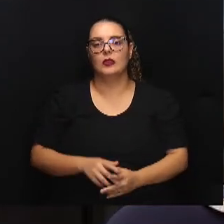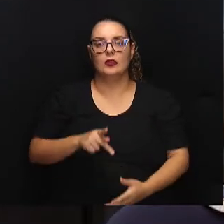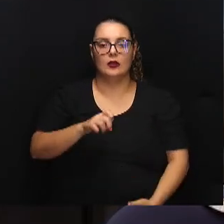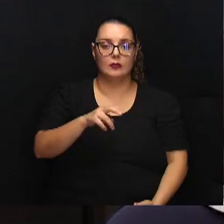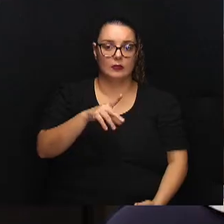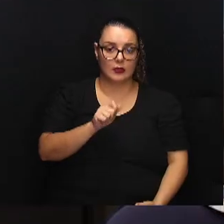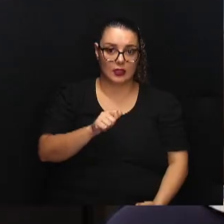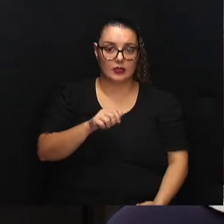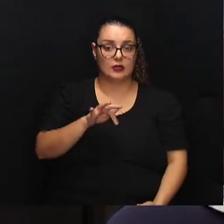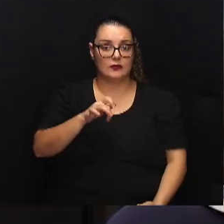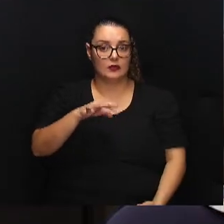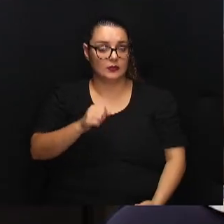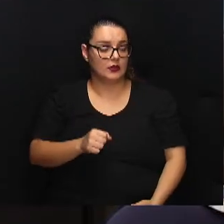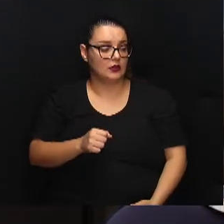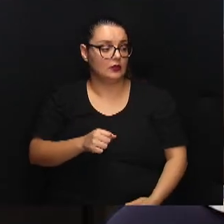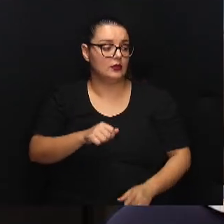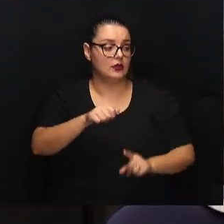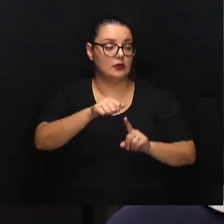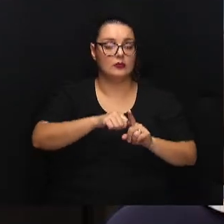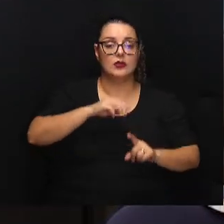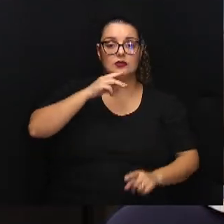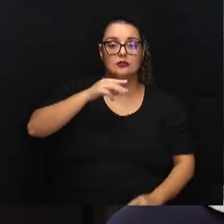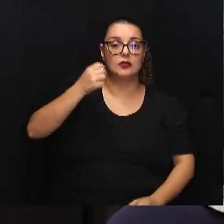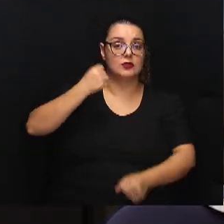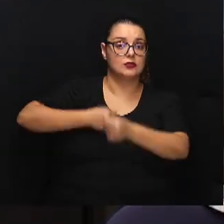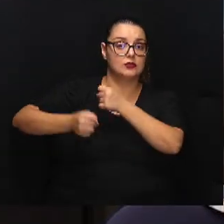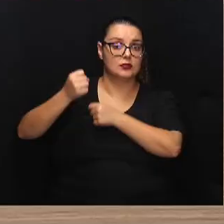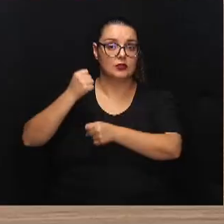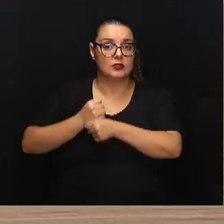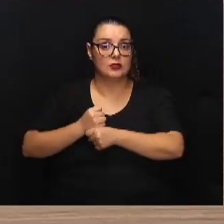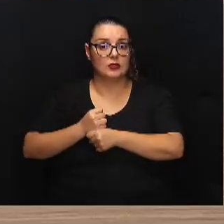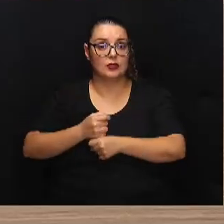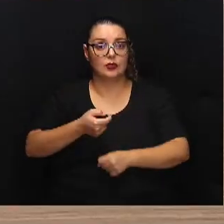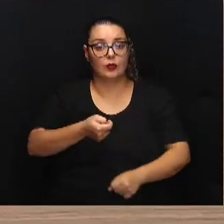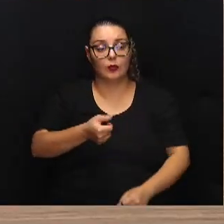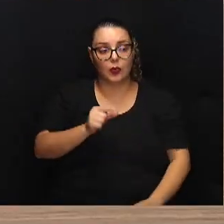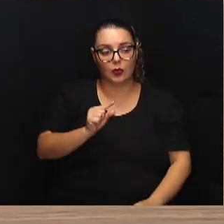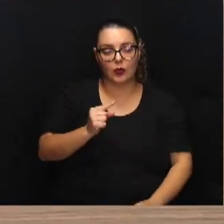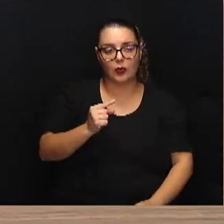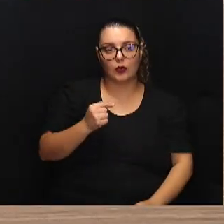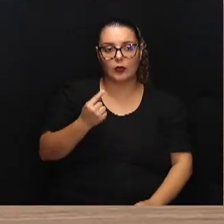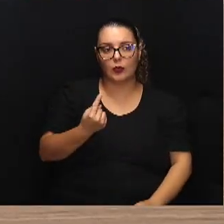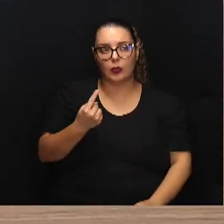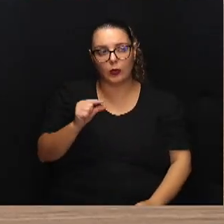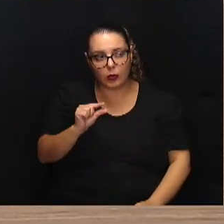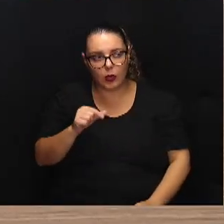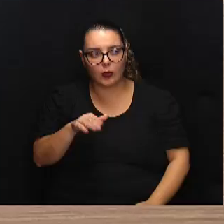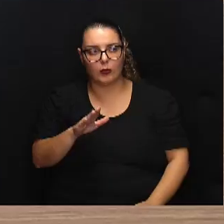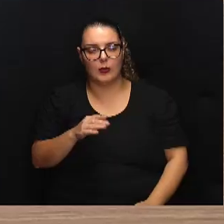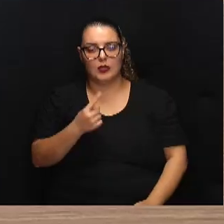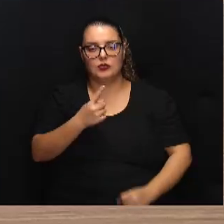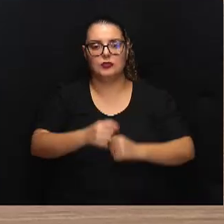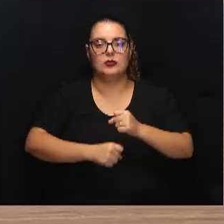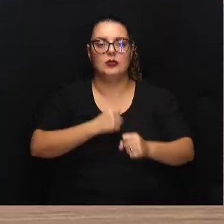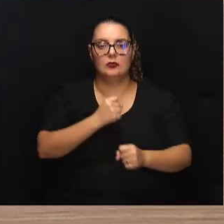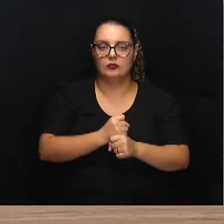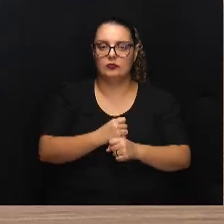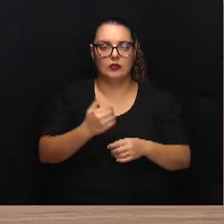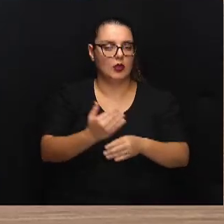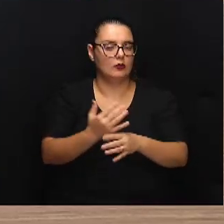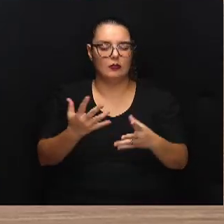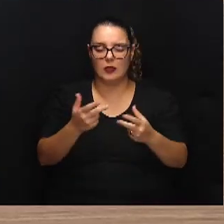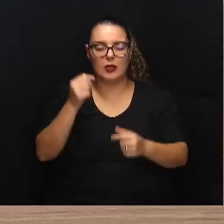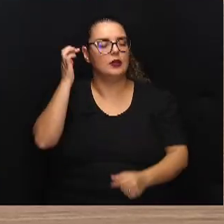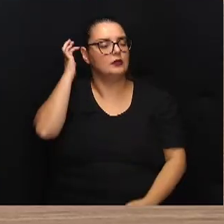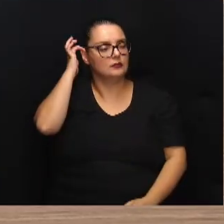no ano passado, em março do ano passado, em pouco mais de um ano, uma obra fantástica, assim, coisa de